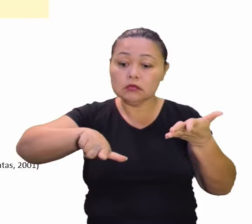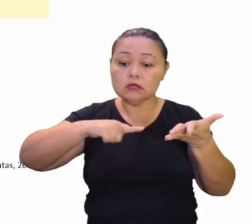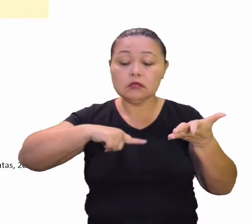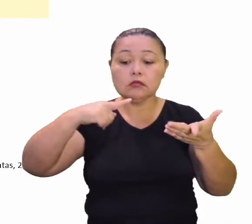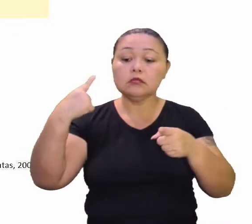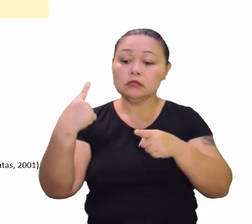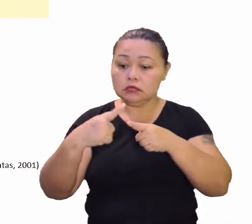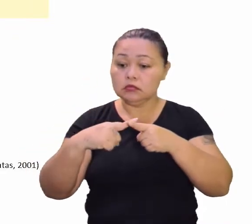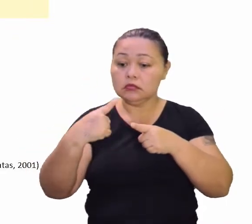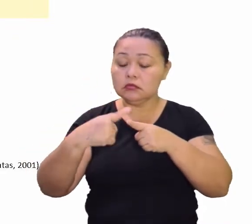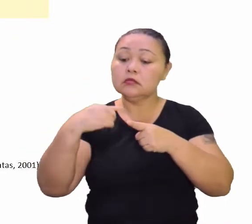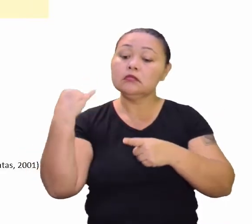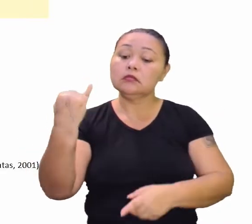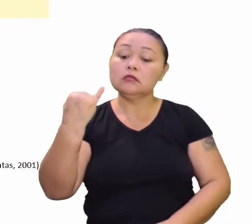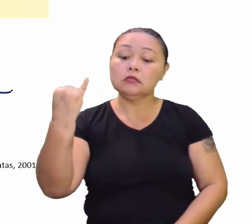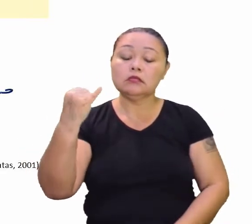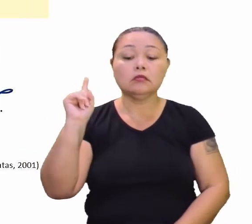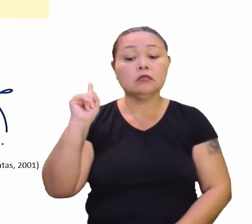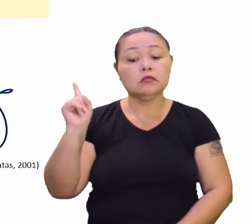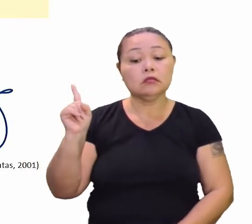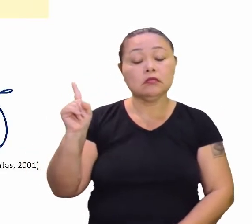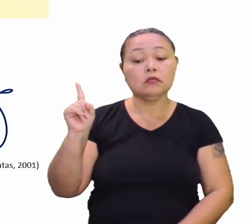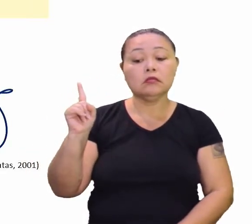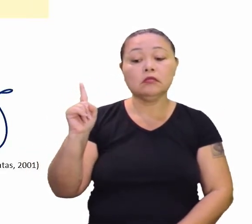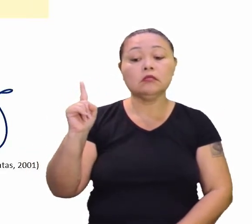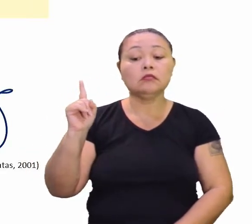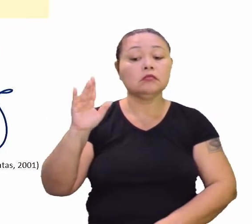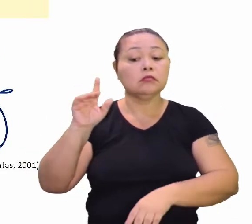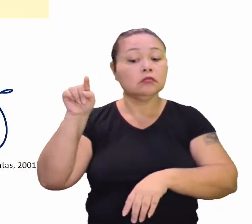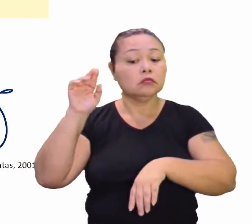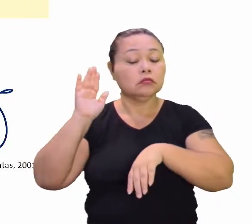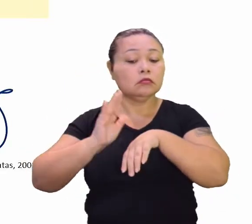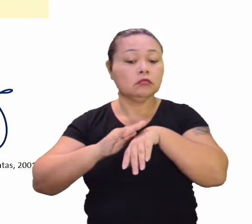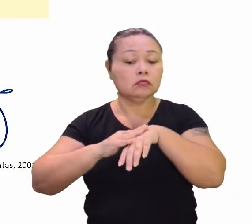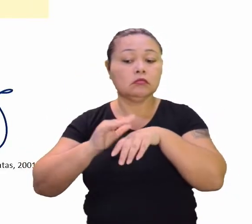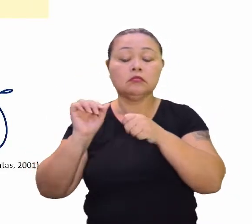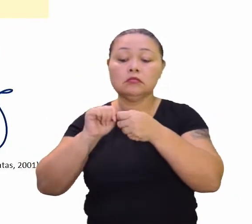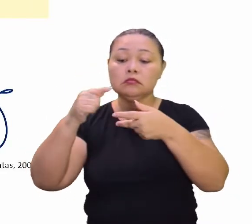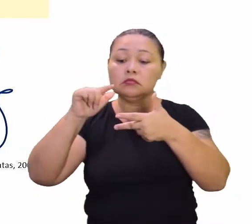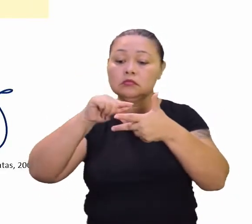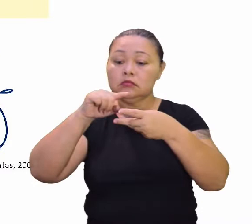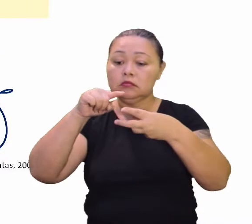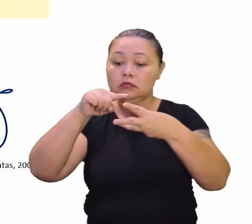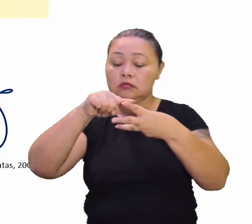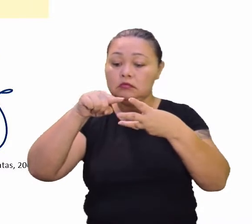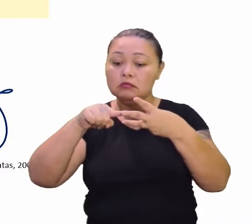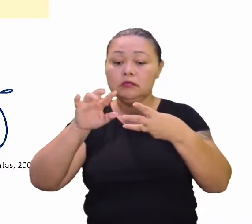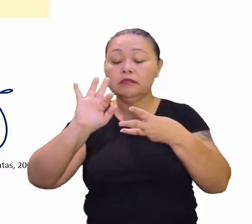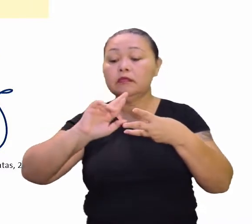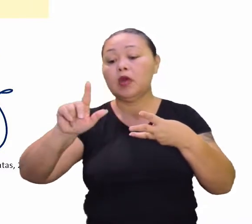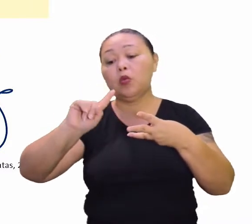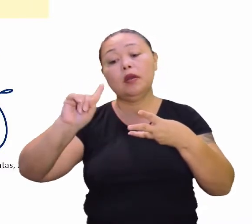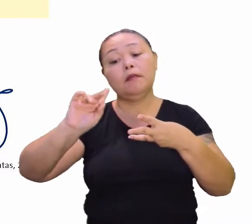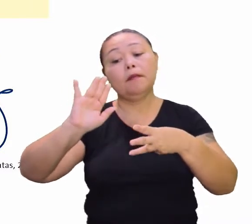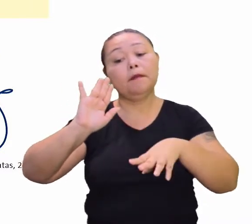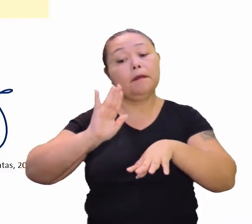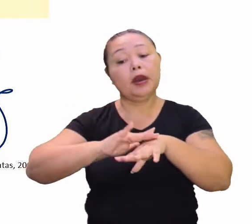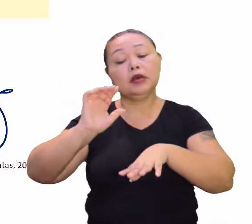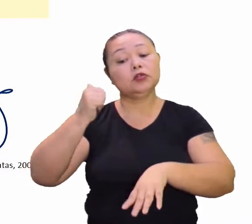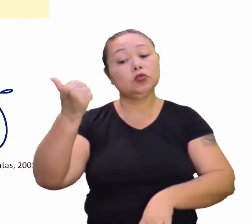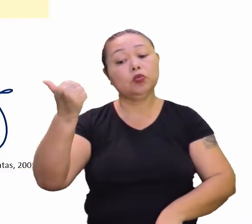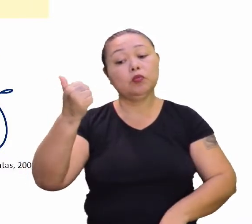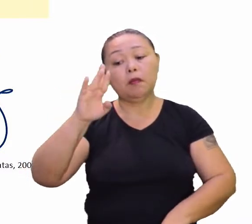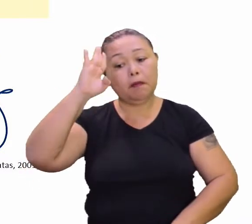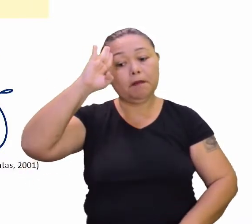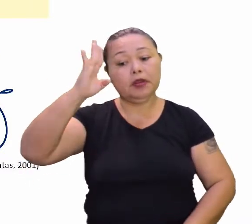é importante? Porque você subentendeu que o setor primário não é mais o principal.